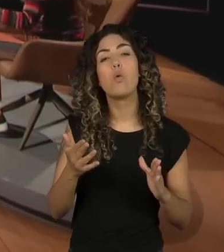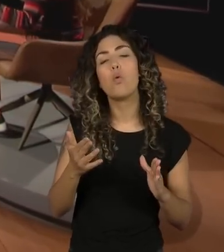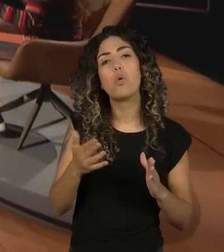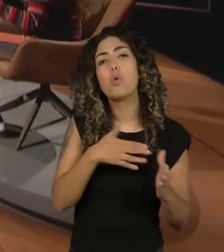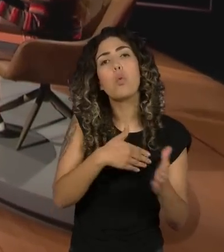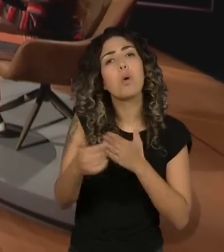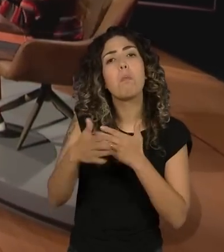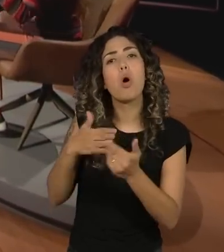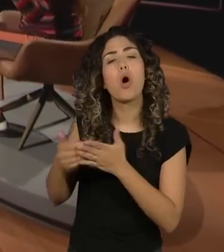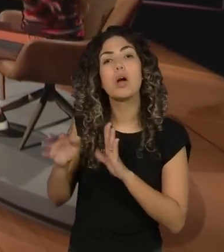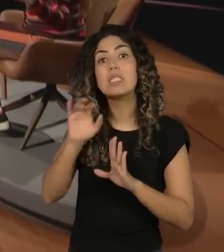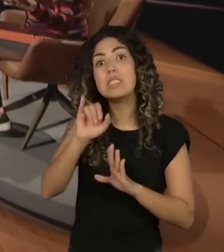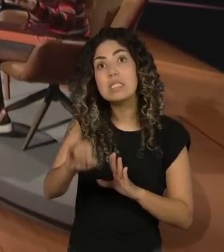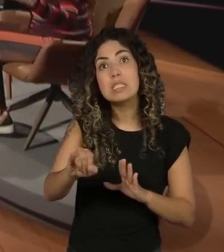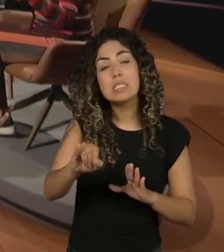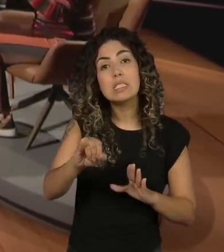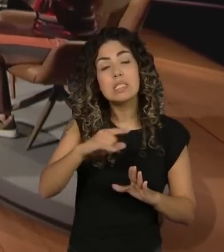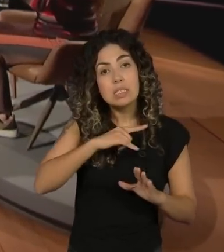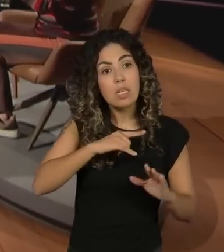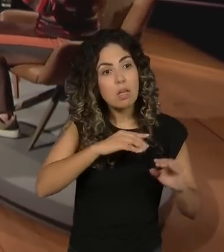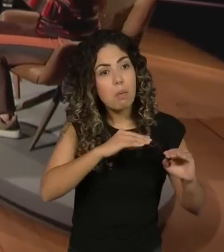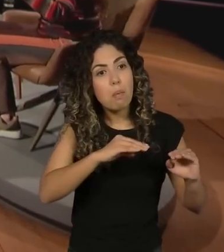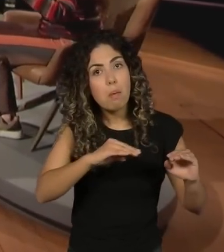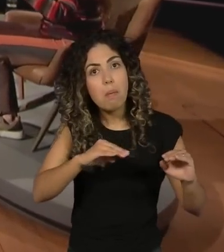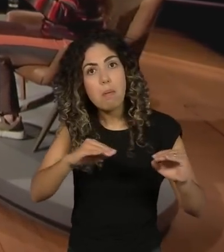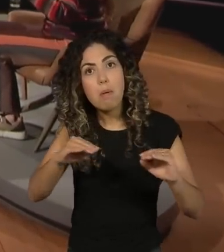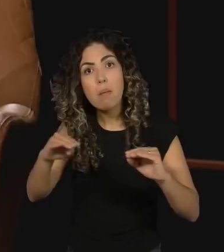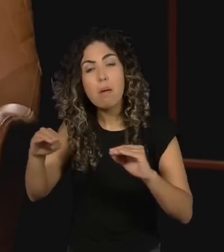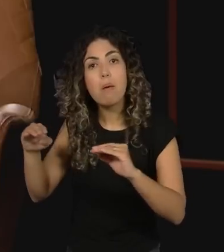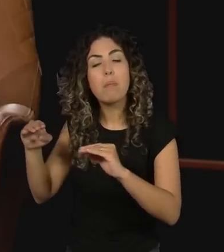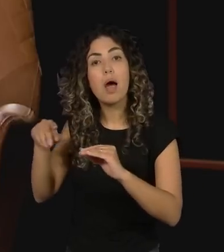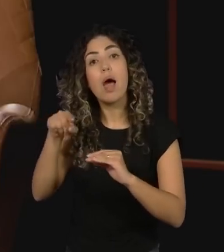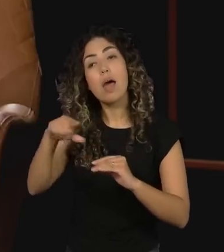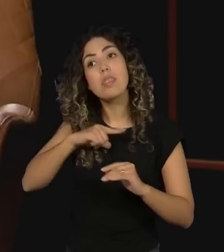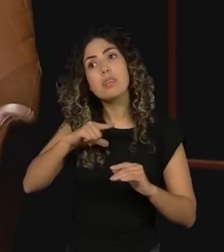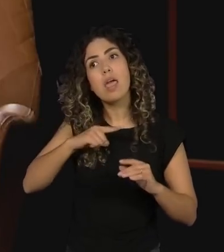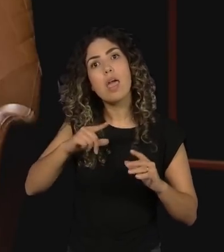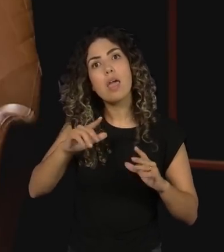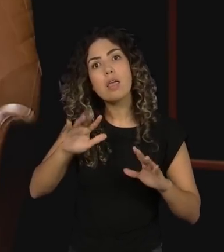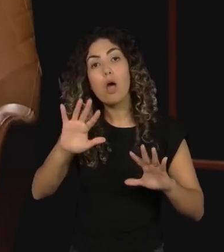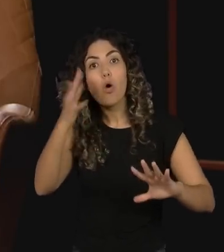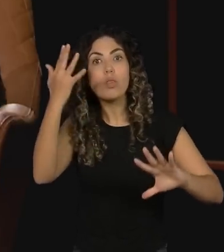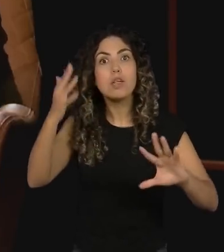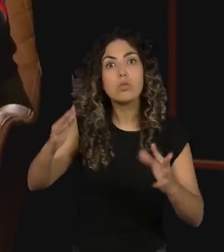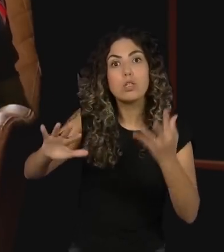desenho, eles têm eventos. Ok, mas são eventos, mas...